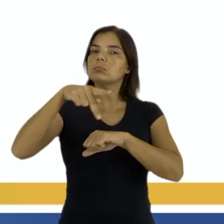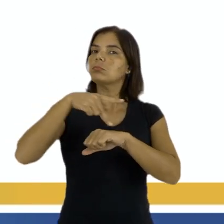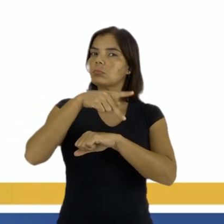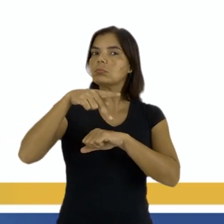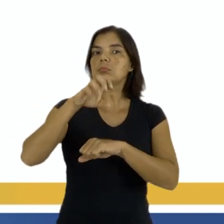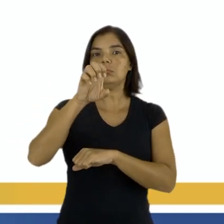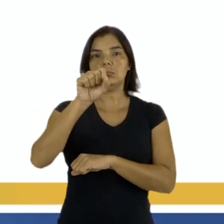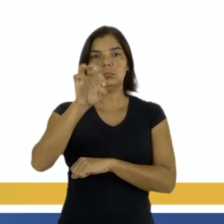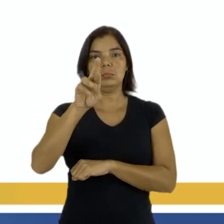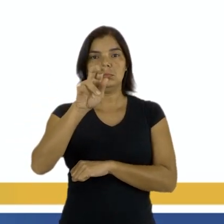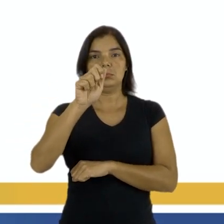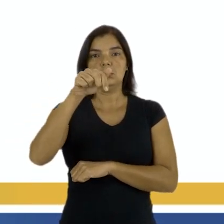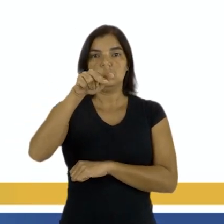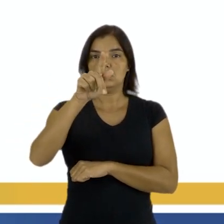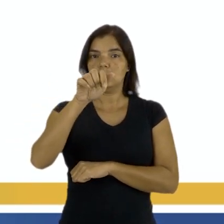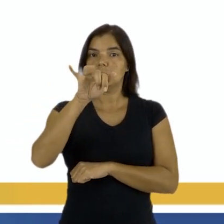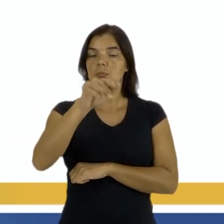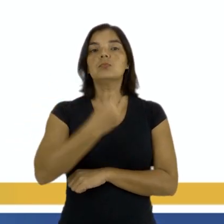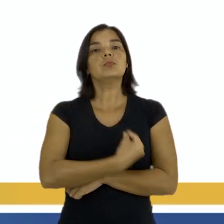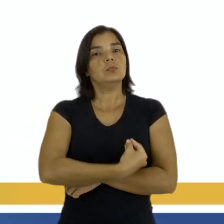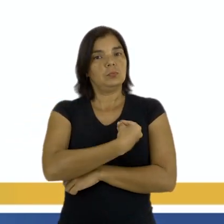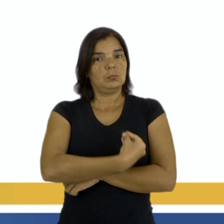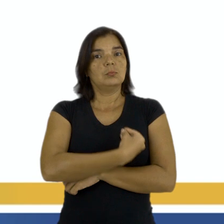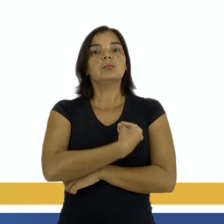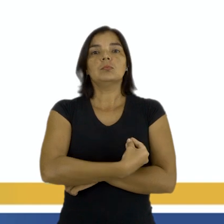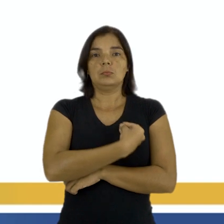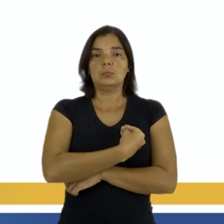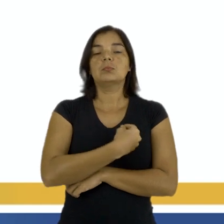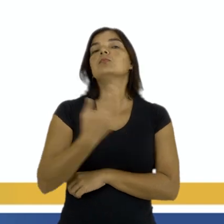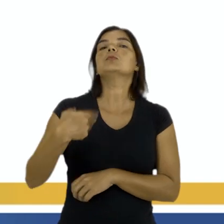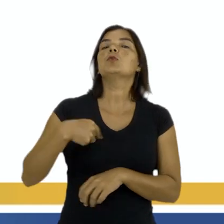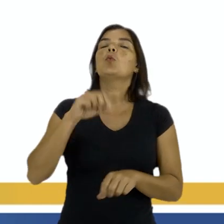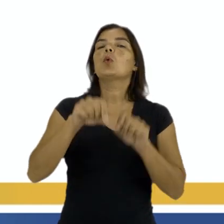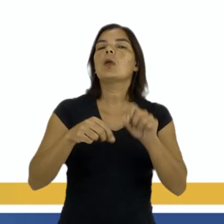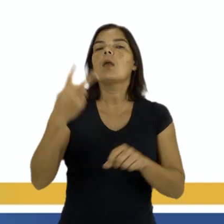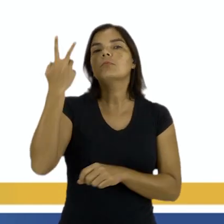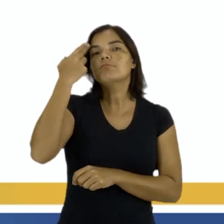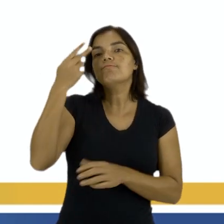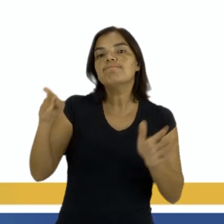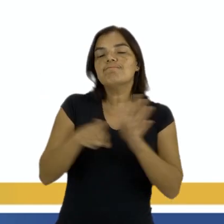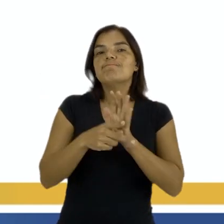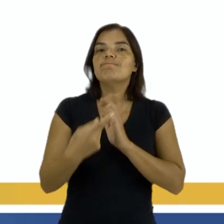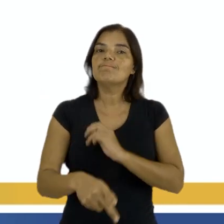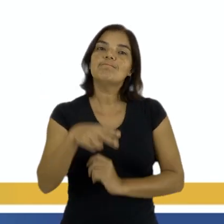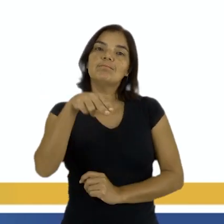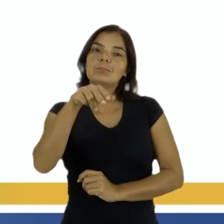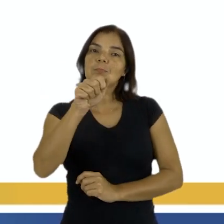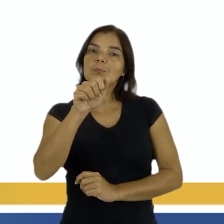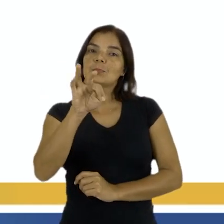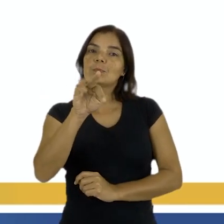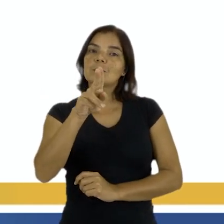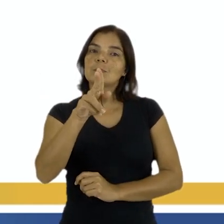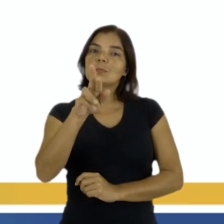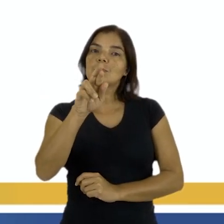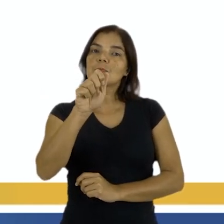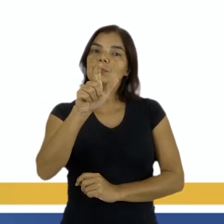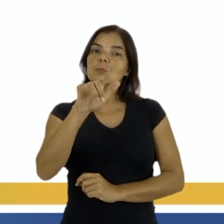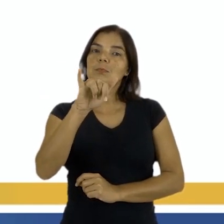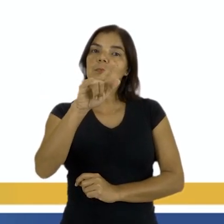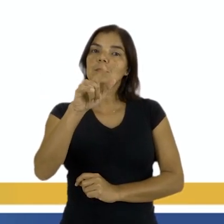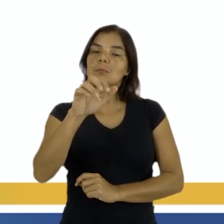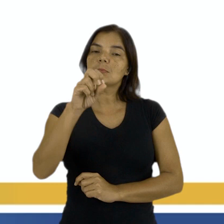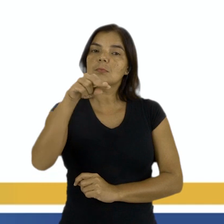que vivem no nosso território e acabam se naturalizando, né? Ou seja, o